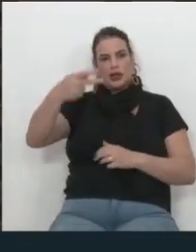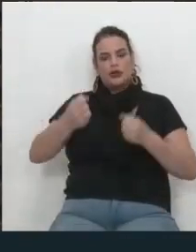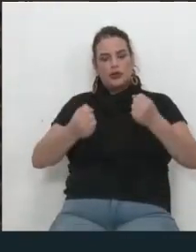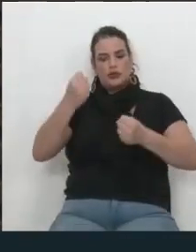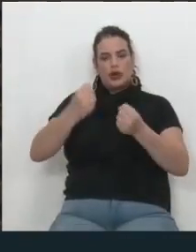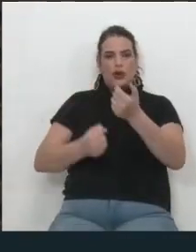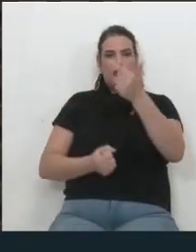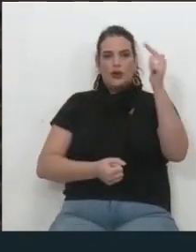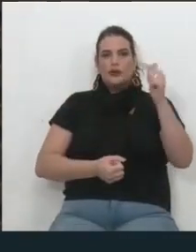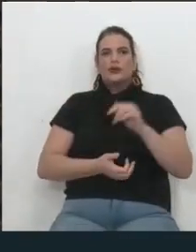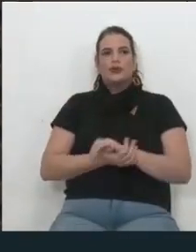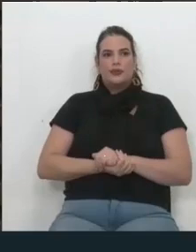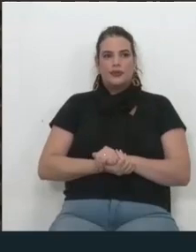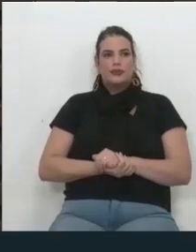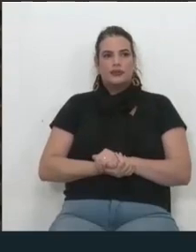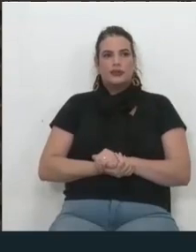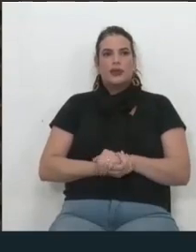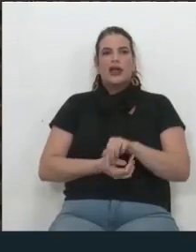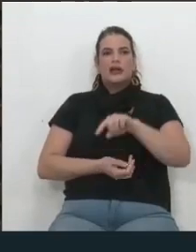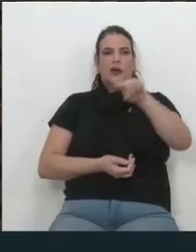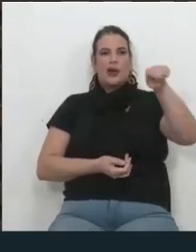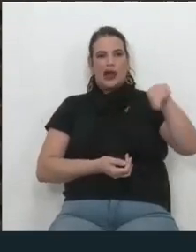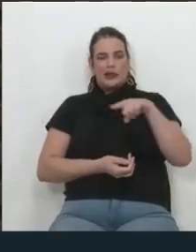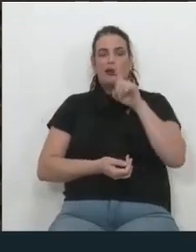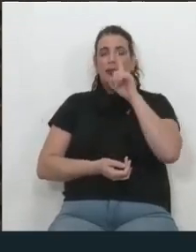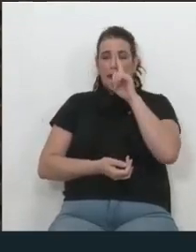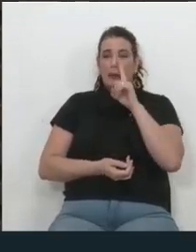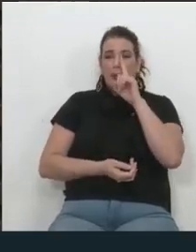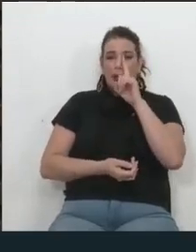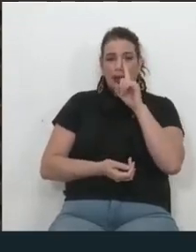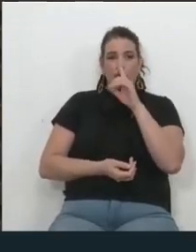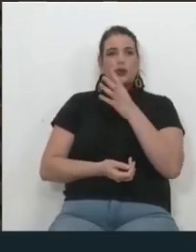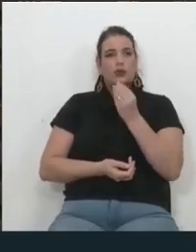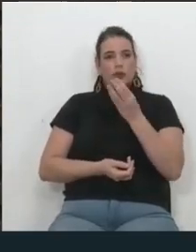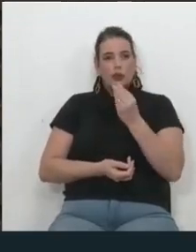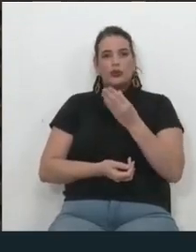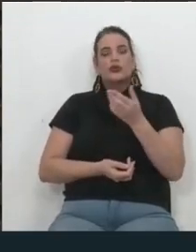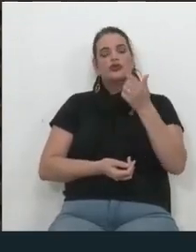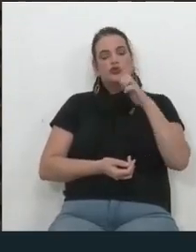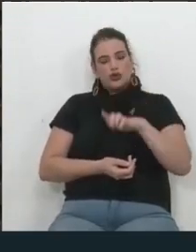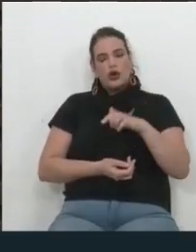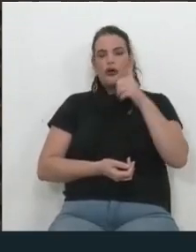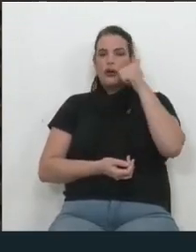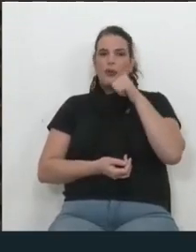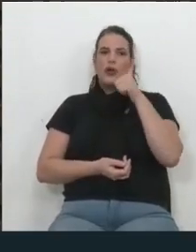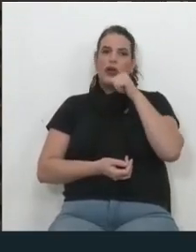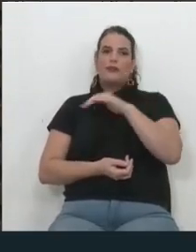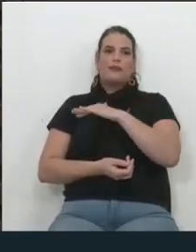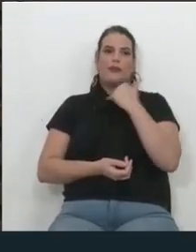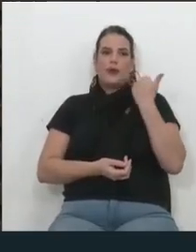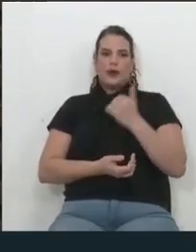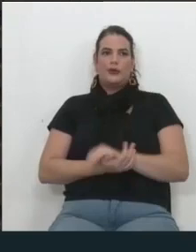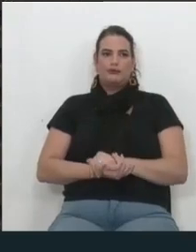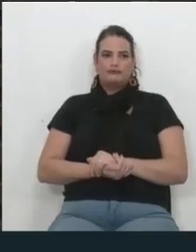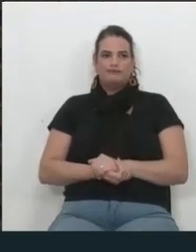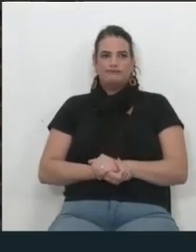Então, a Mãe dos Homens é uma via muito perigosa. Infelizmente, mais uma mulher perdeu a vida na Mãe dos Homens esse final de semana por